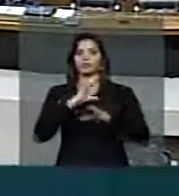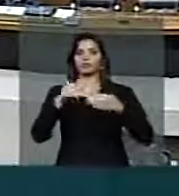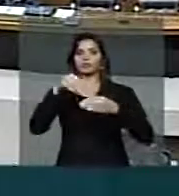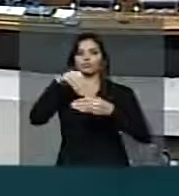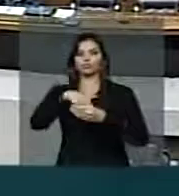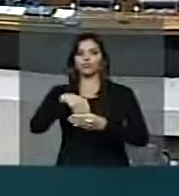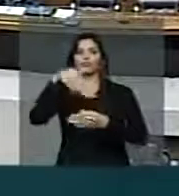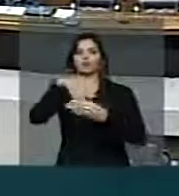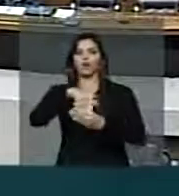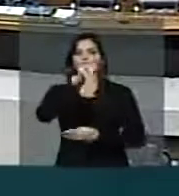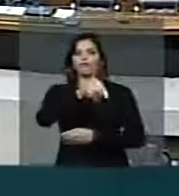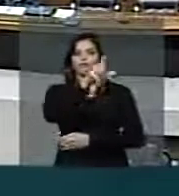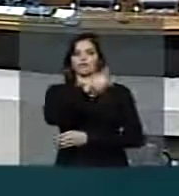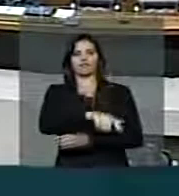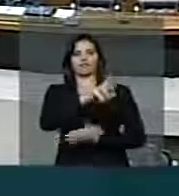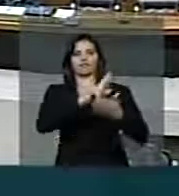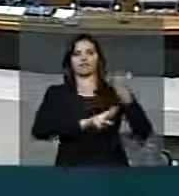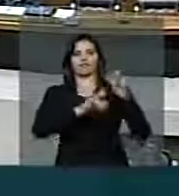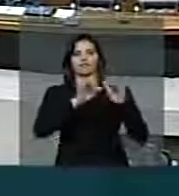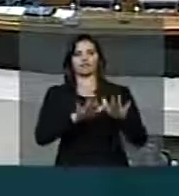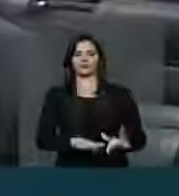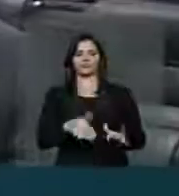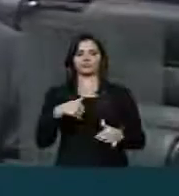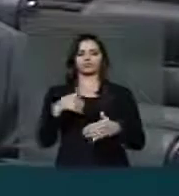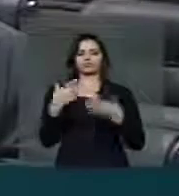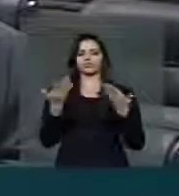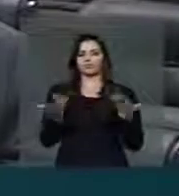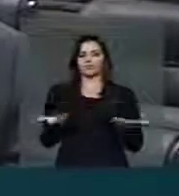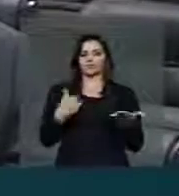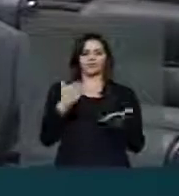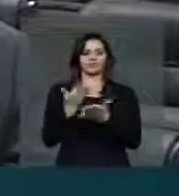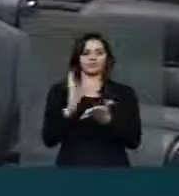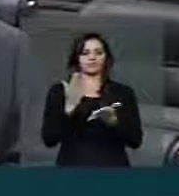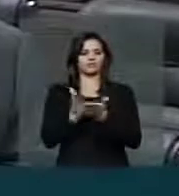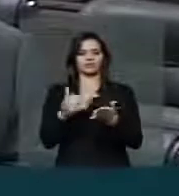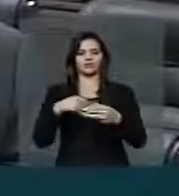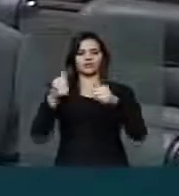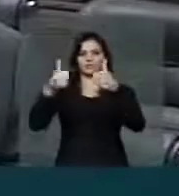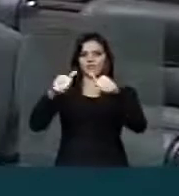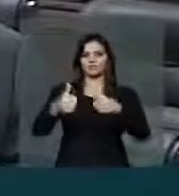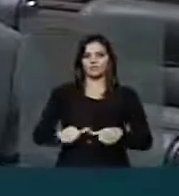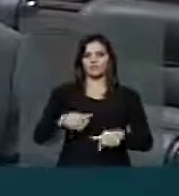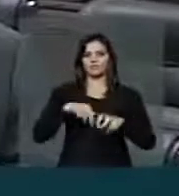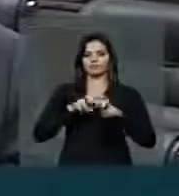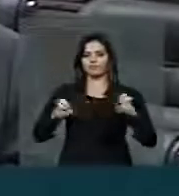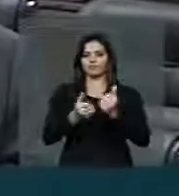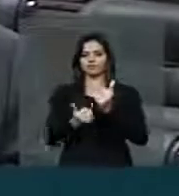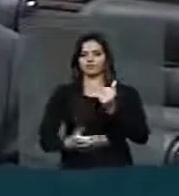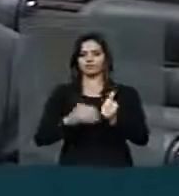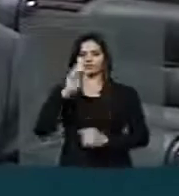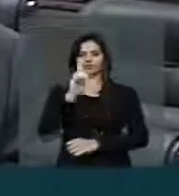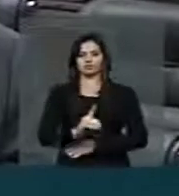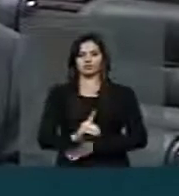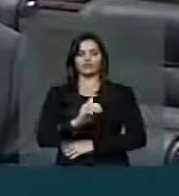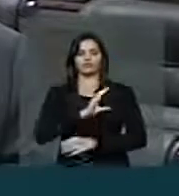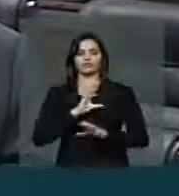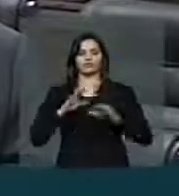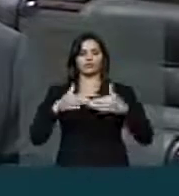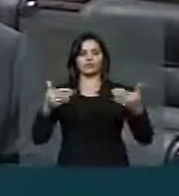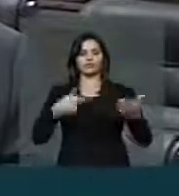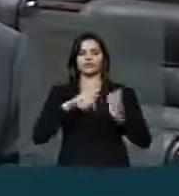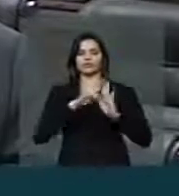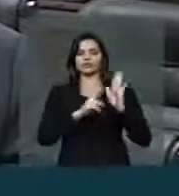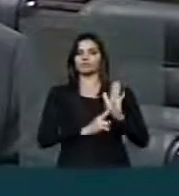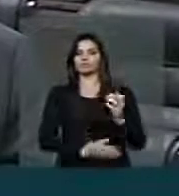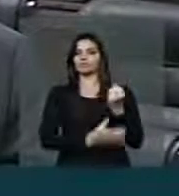voto de empate é da relatora. Portanto, independente da apreciação da mesa da comissão, o regimento garante.